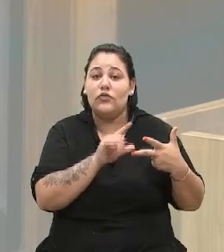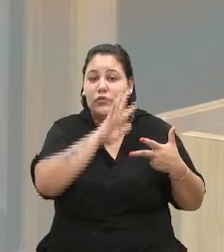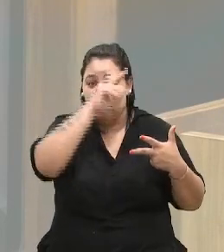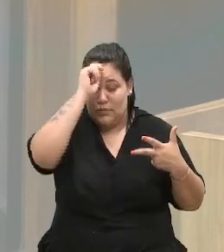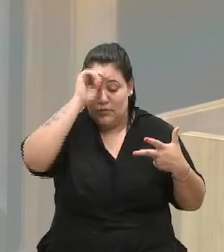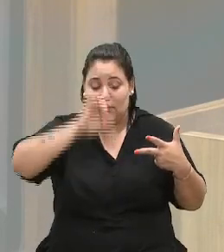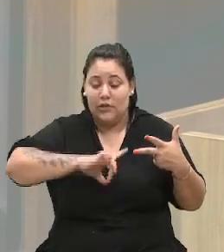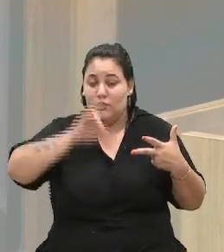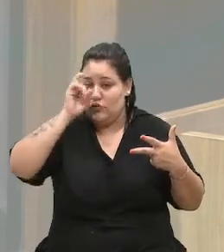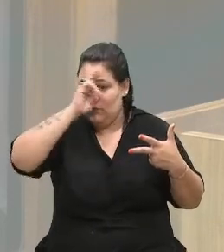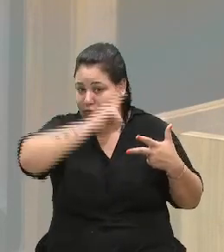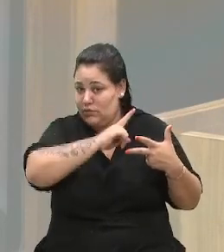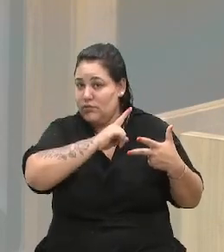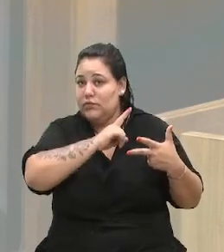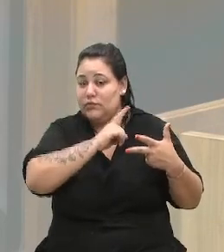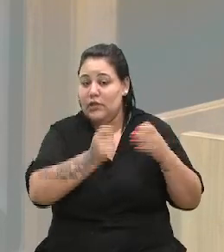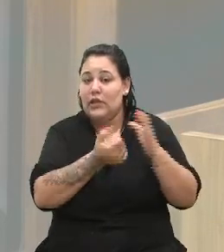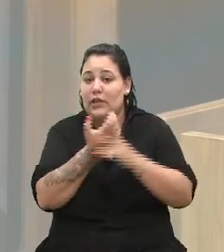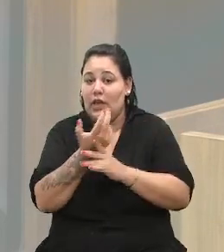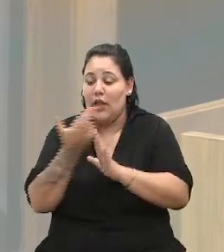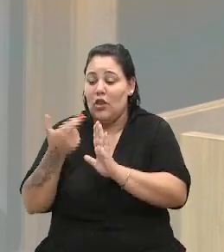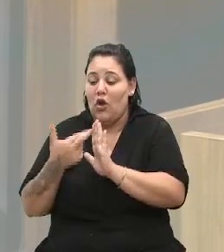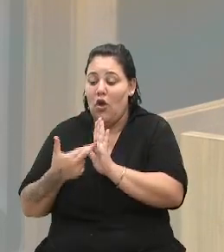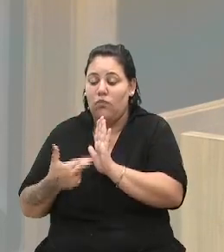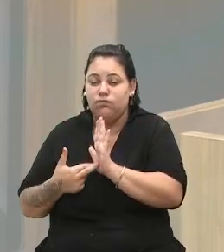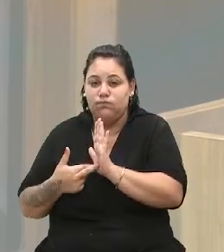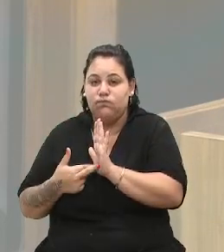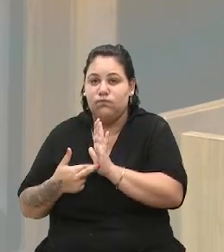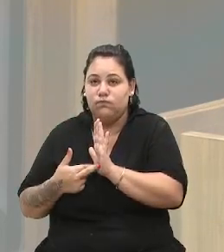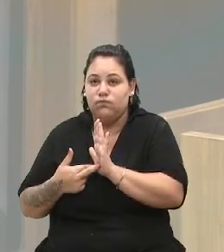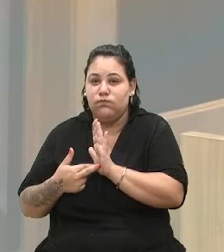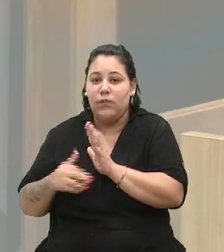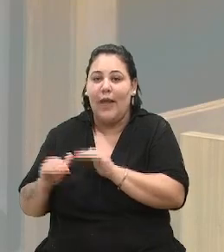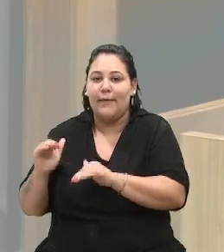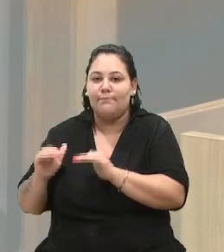também de estabelecer normas e regras para a classe médica.